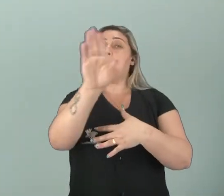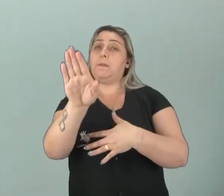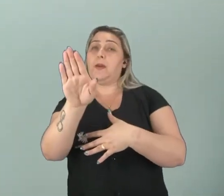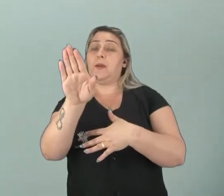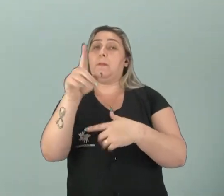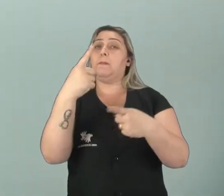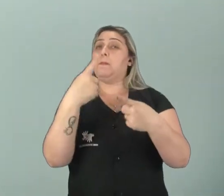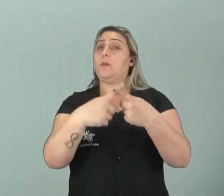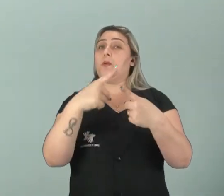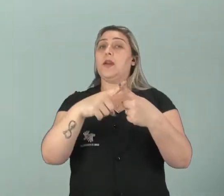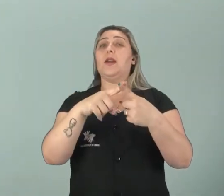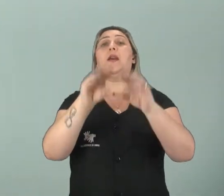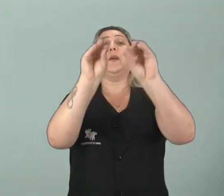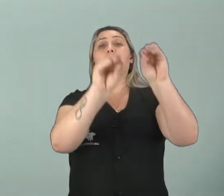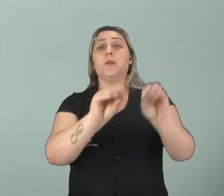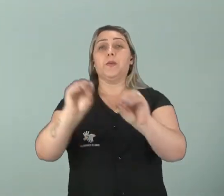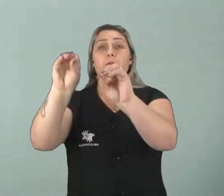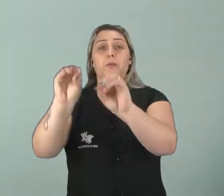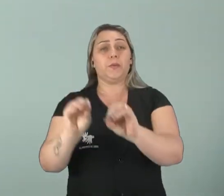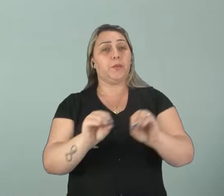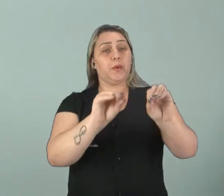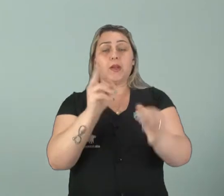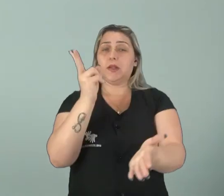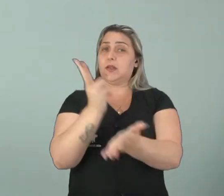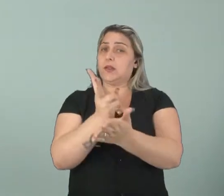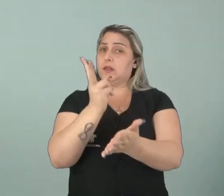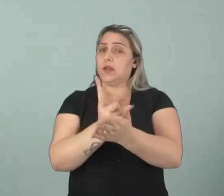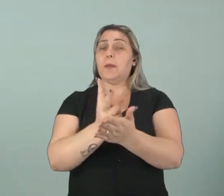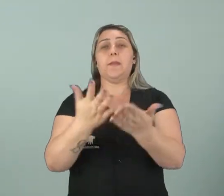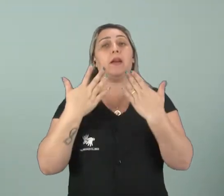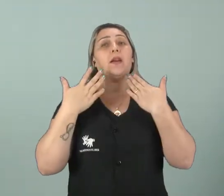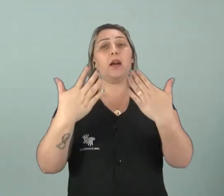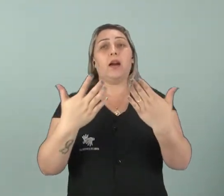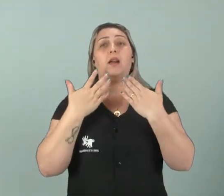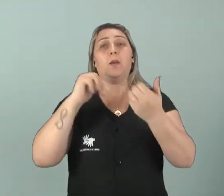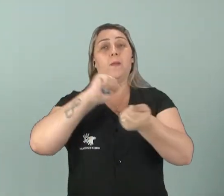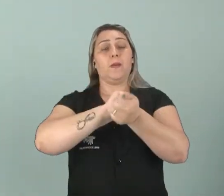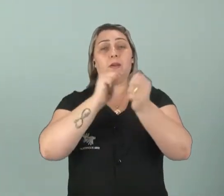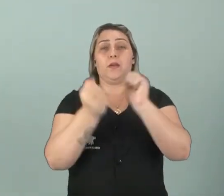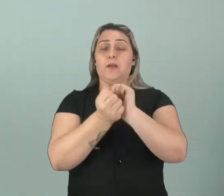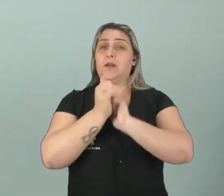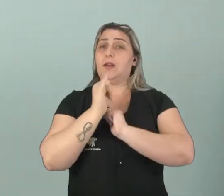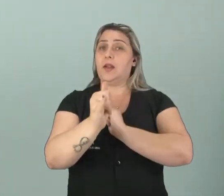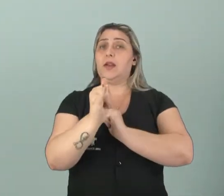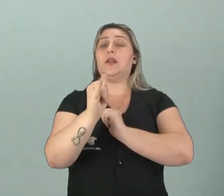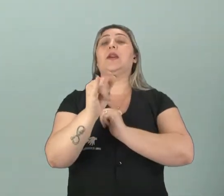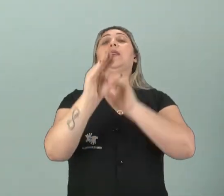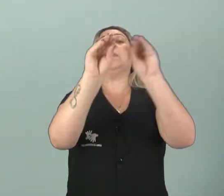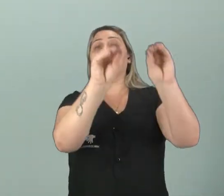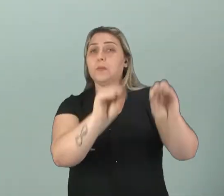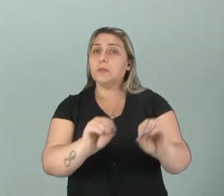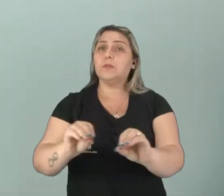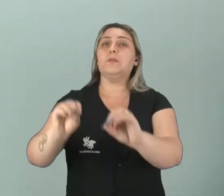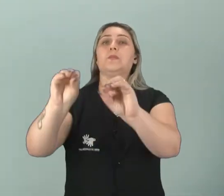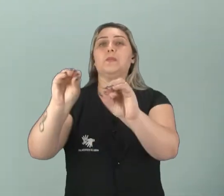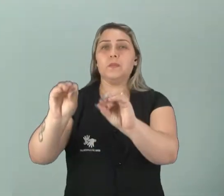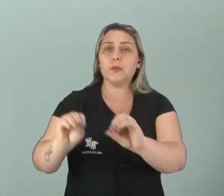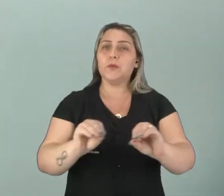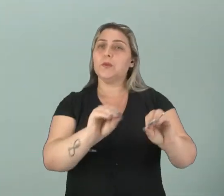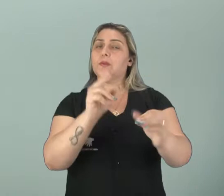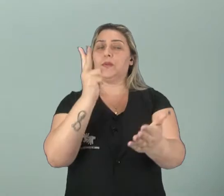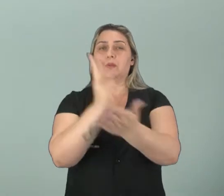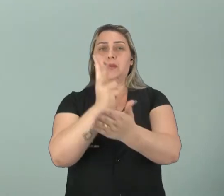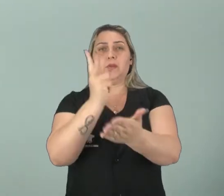ele não fica. Ele é um estado de trânsito. Sempre que tu falar em calor, tu associa-se a uma energia, mas que passa, a uma passagem. Isso